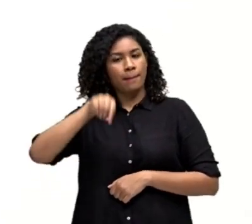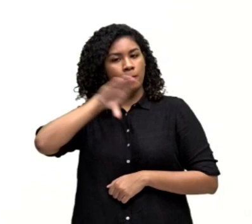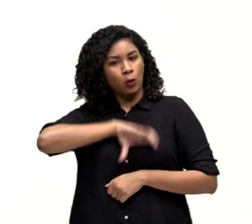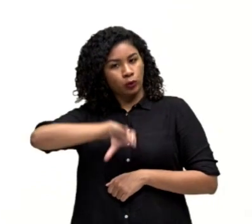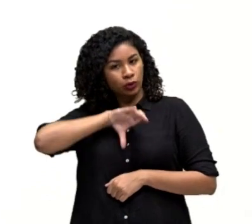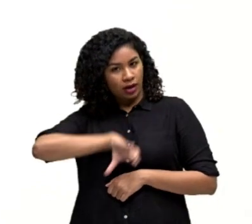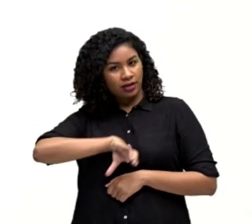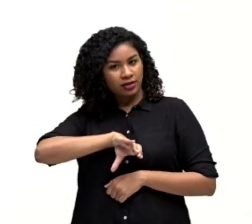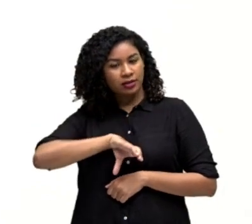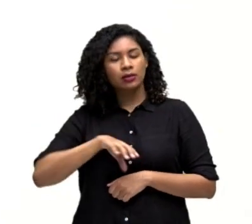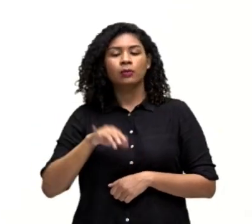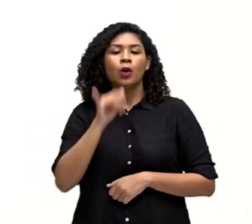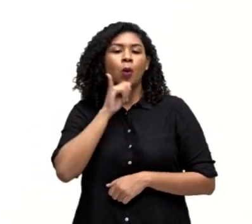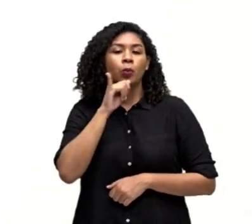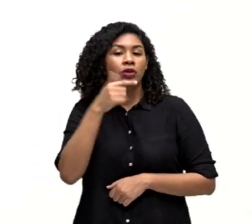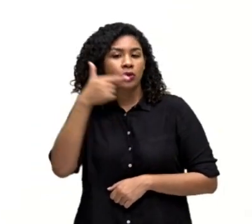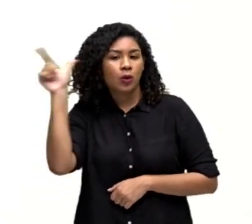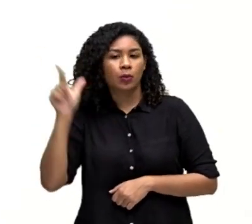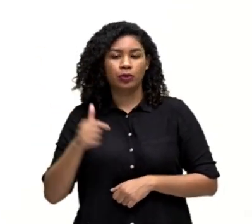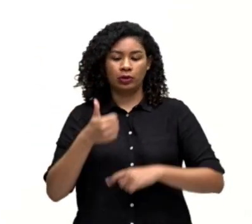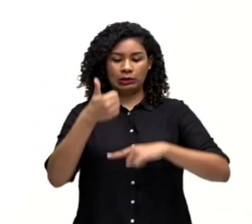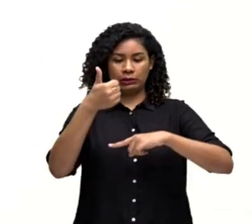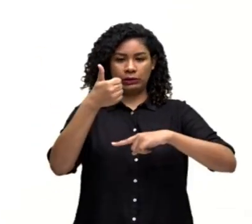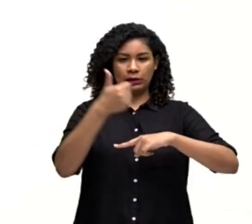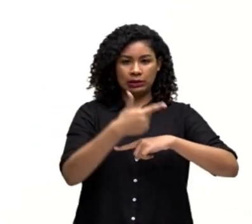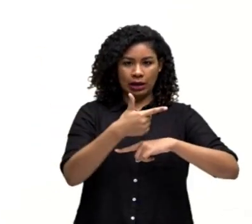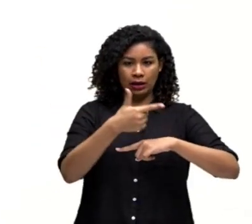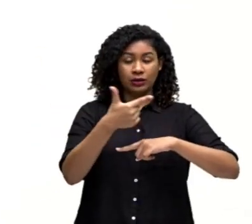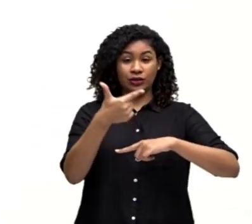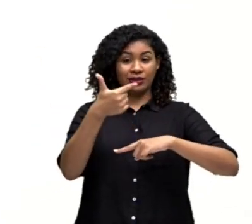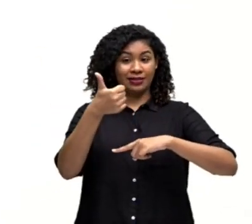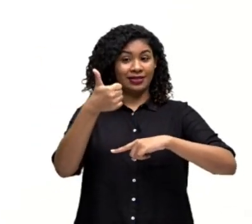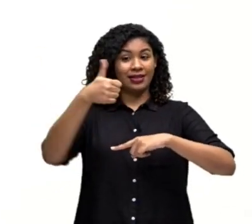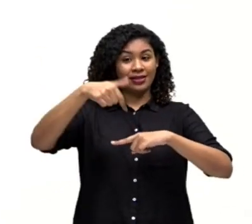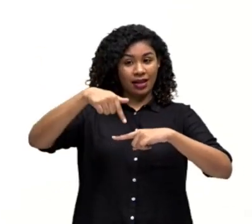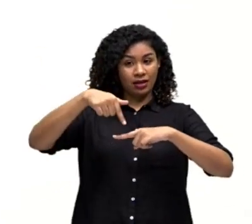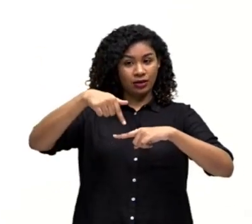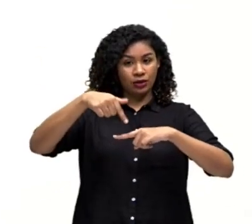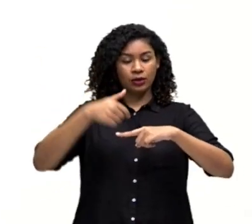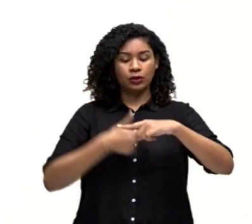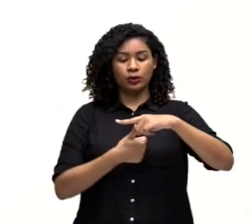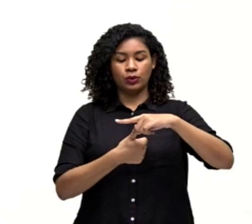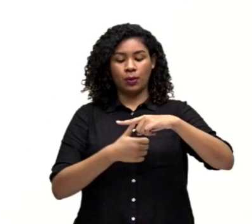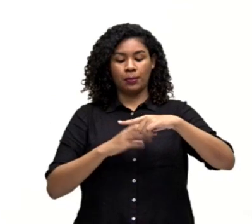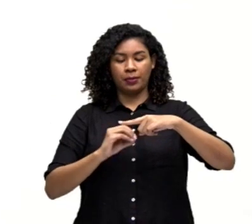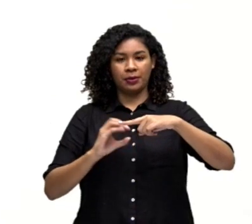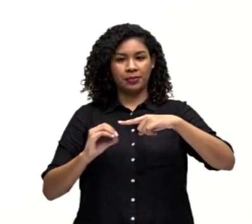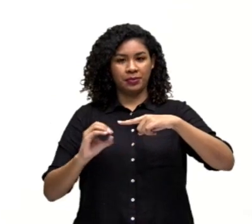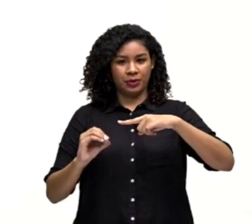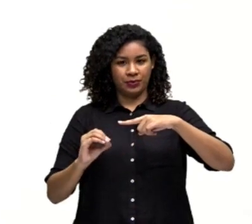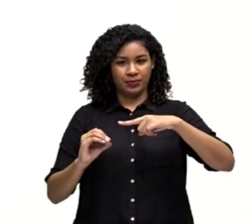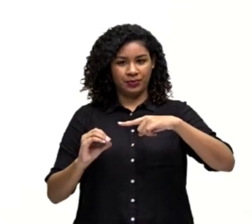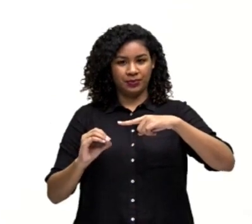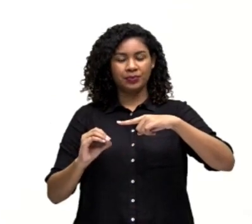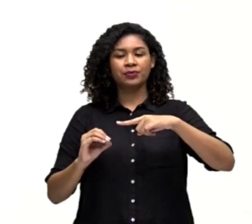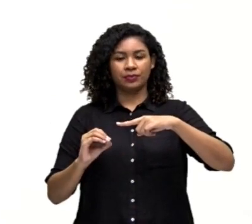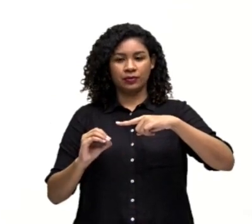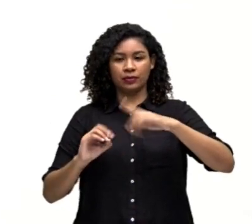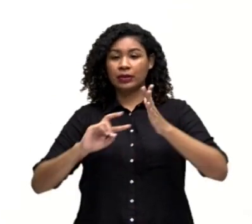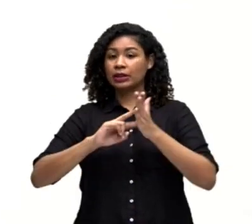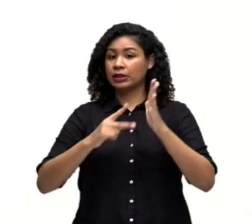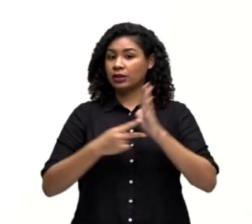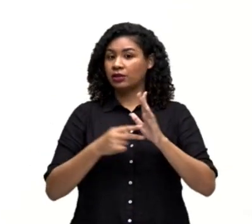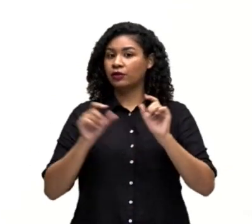exemplo, 17 sobre 1000, onde a leitura desse número equivale a